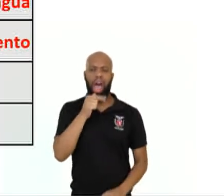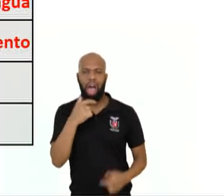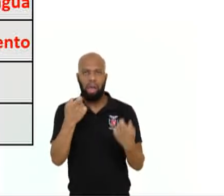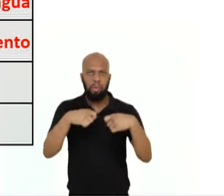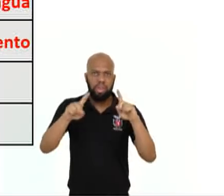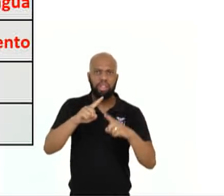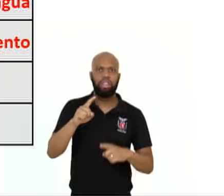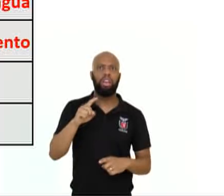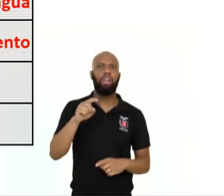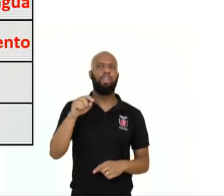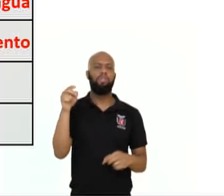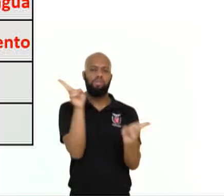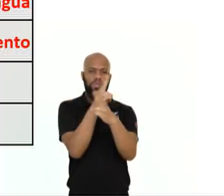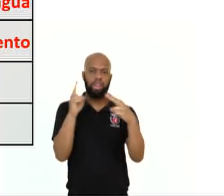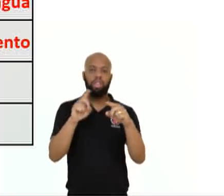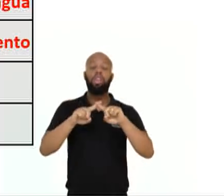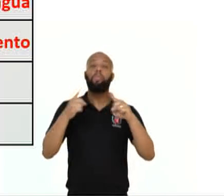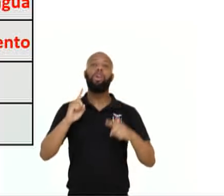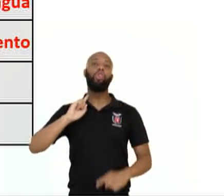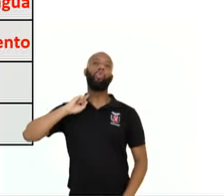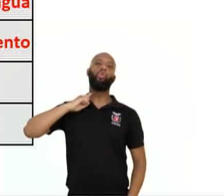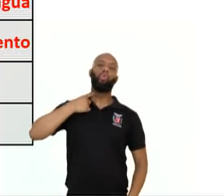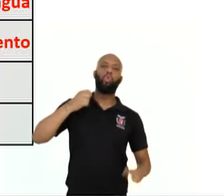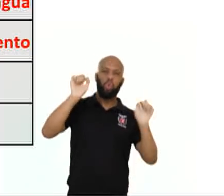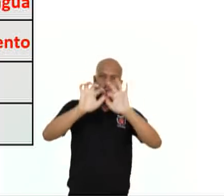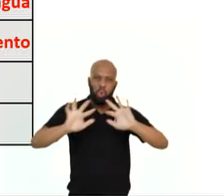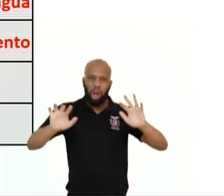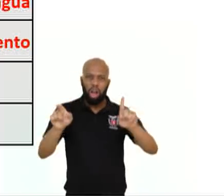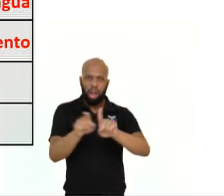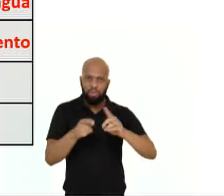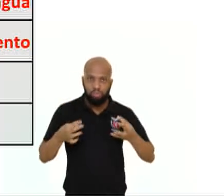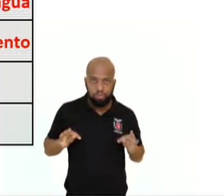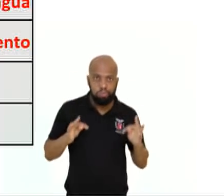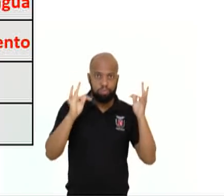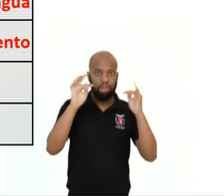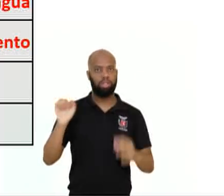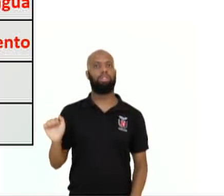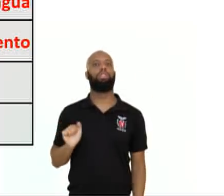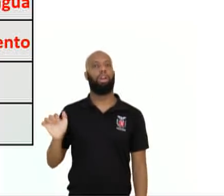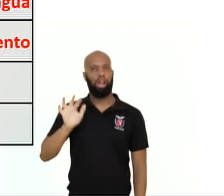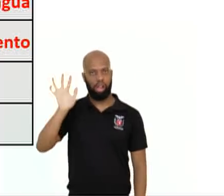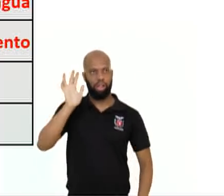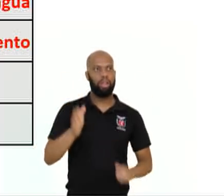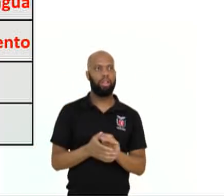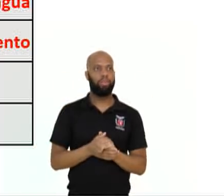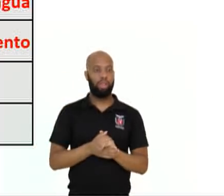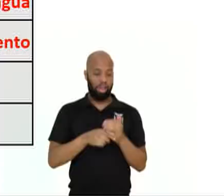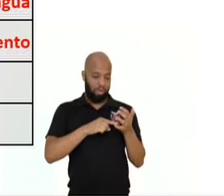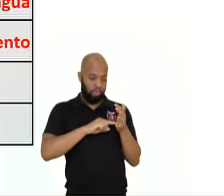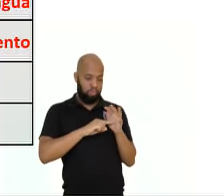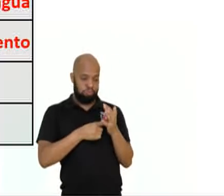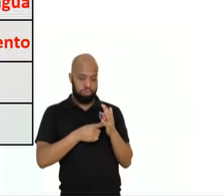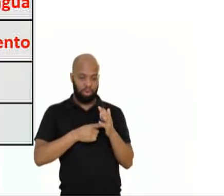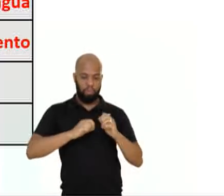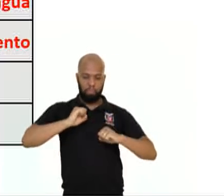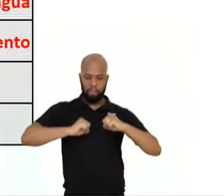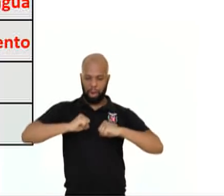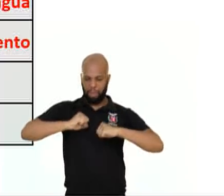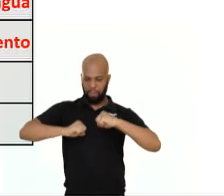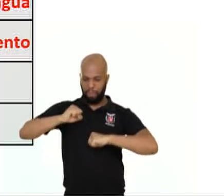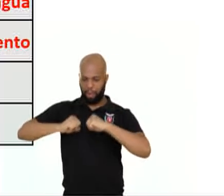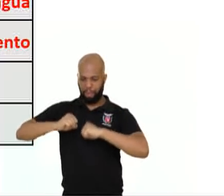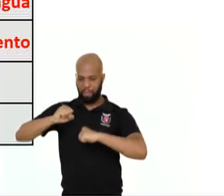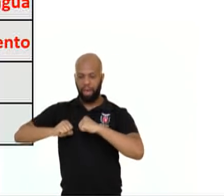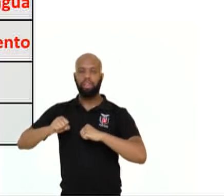Porém, ela é poluente e é uma tecnologia cara, tá? Motor a combustão, mesma coisa, gente. Também é